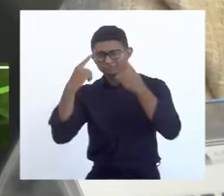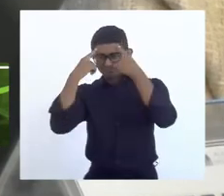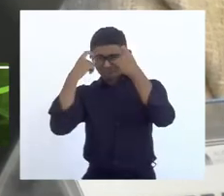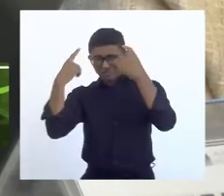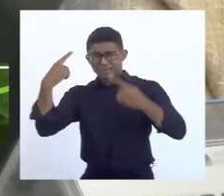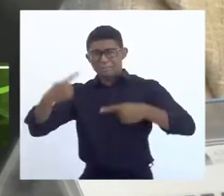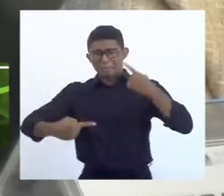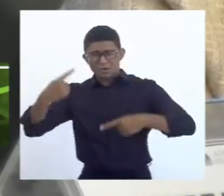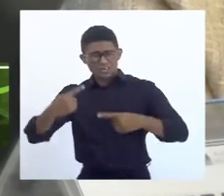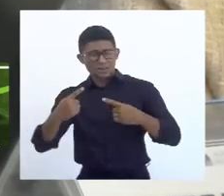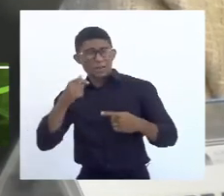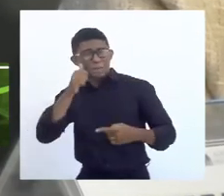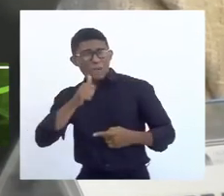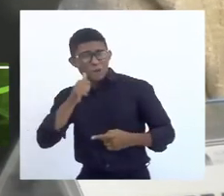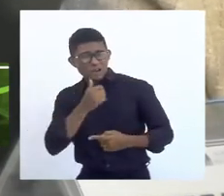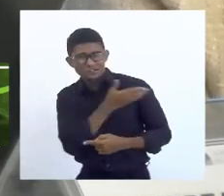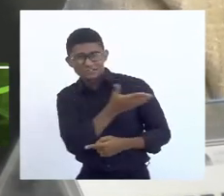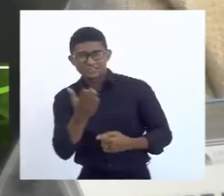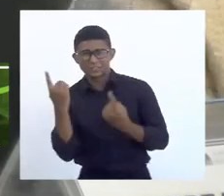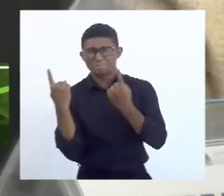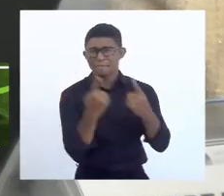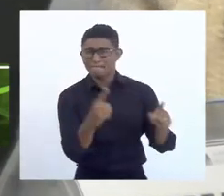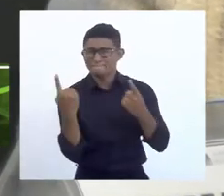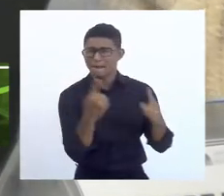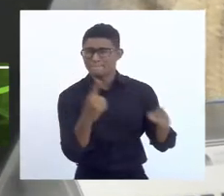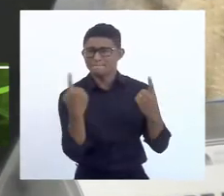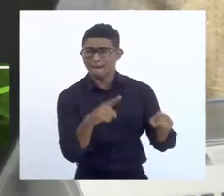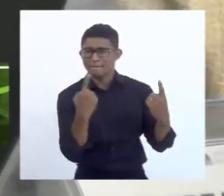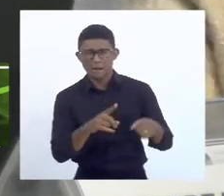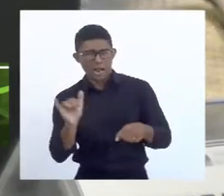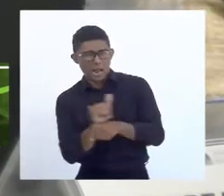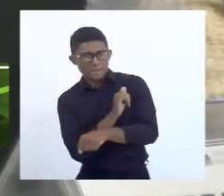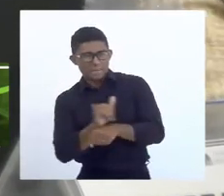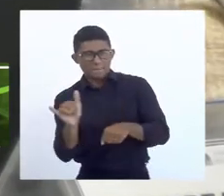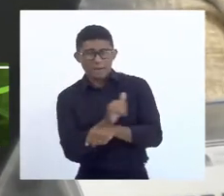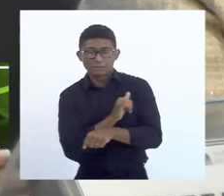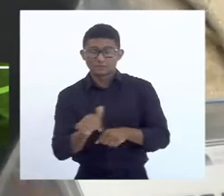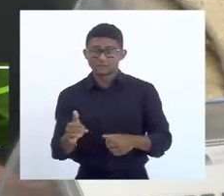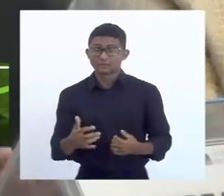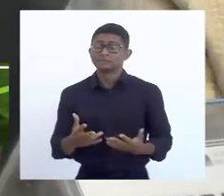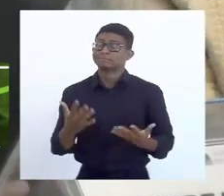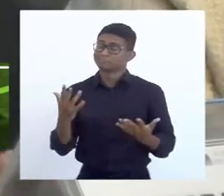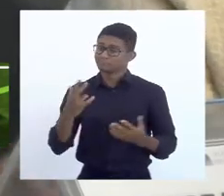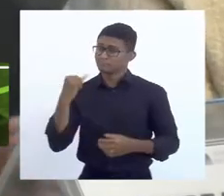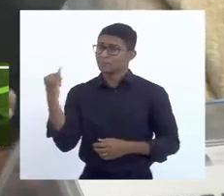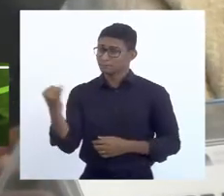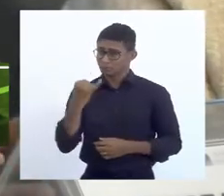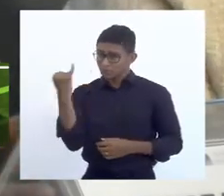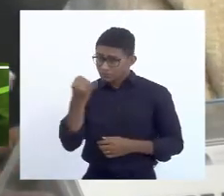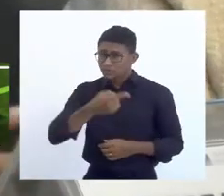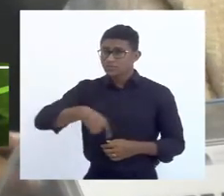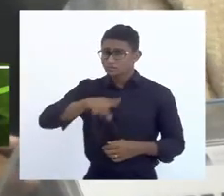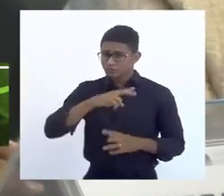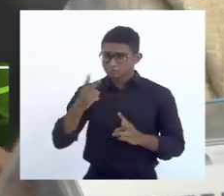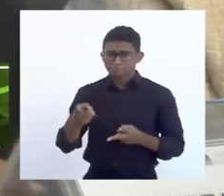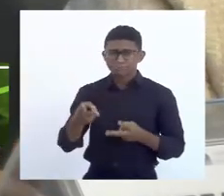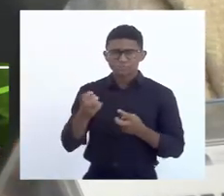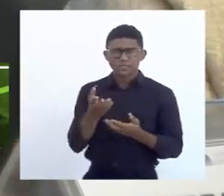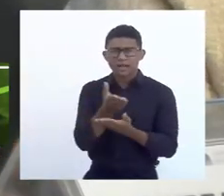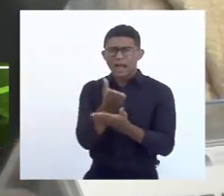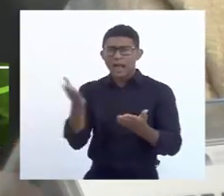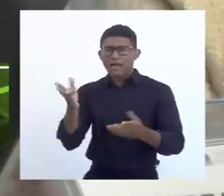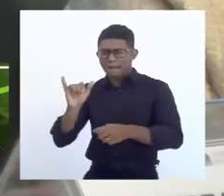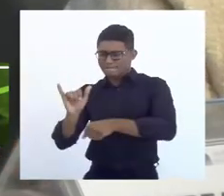Chamar, então, a violência política e entendê-la como uma tecnologia é importante para que a gente esteja